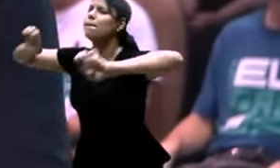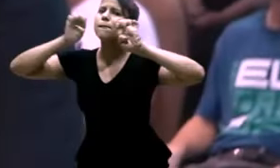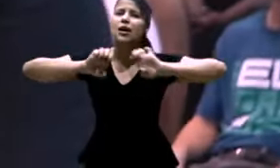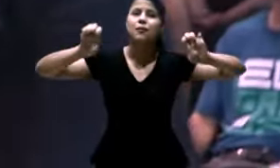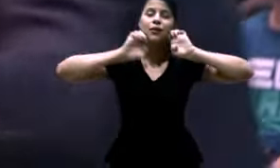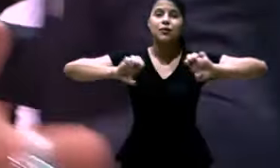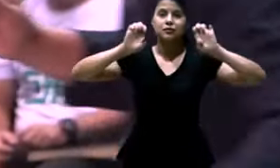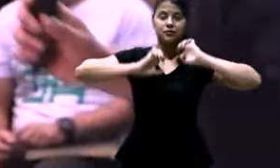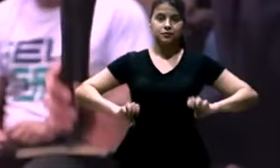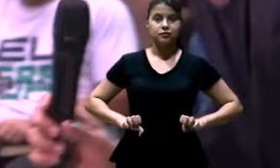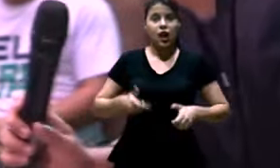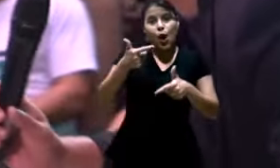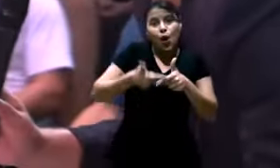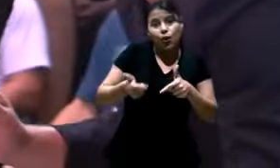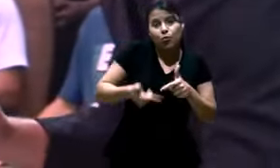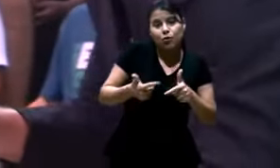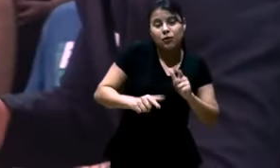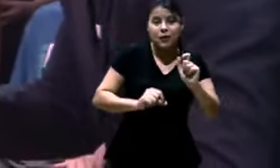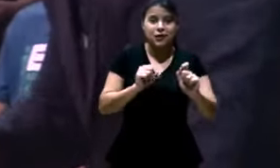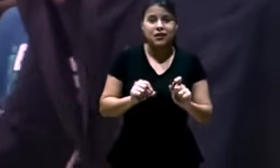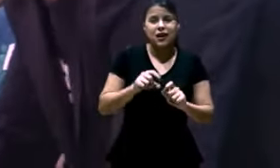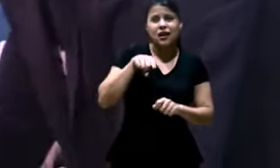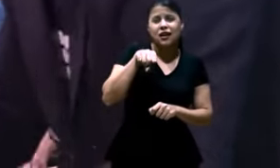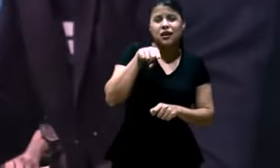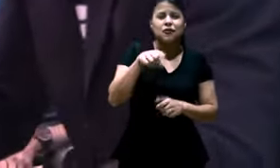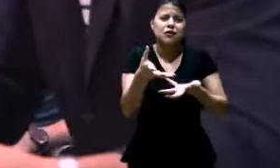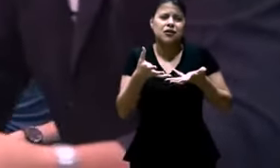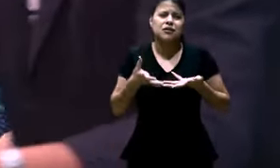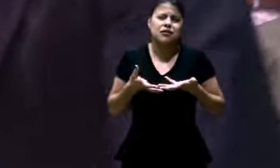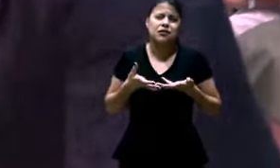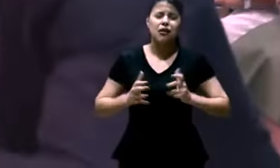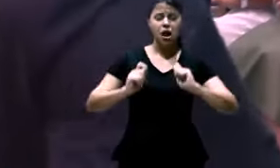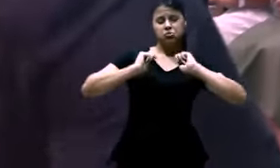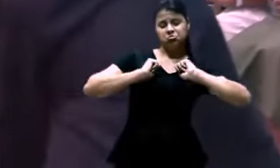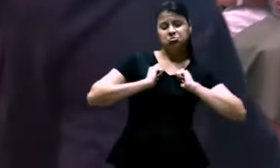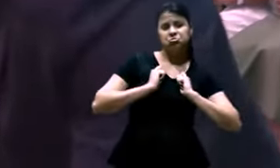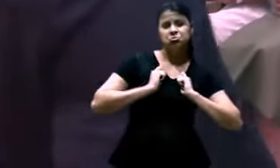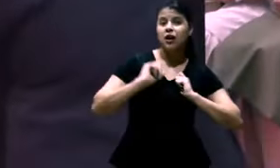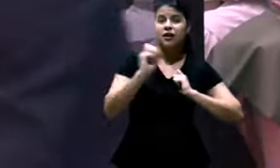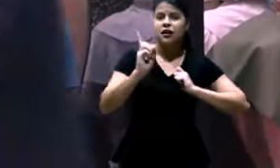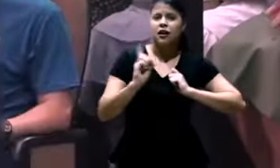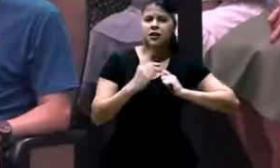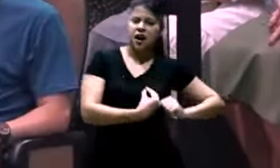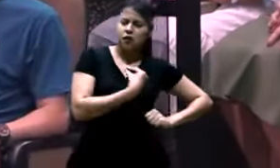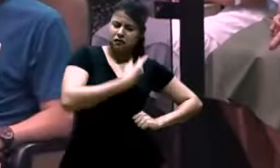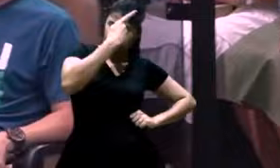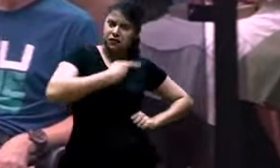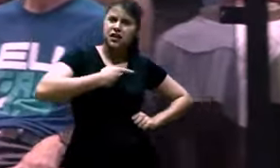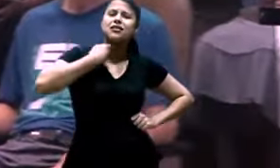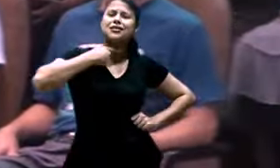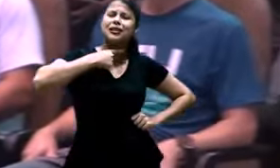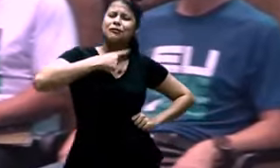O problema é que você quer servir levando o cântaro, está com mãos ocupadas. Deixa o cântaro e